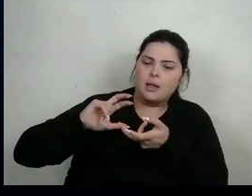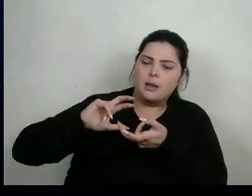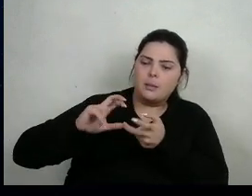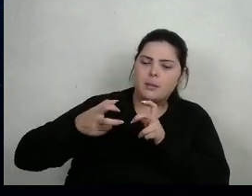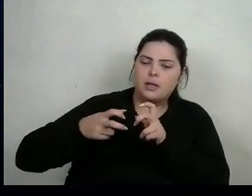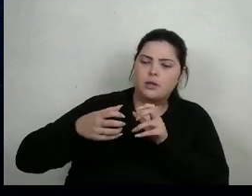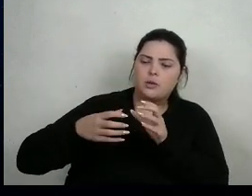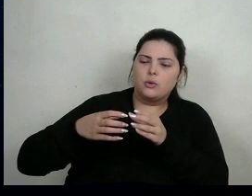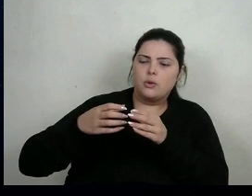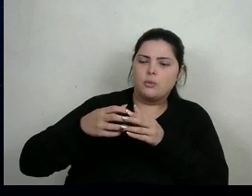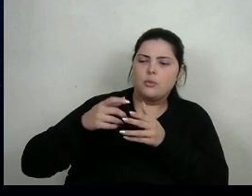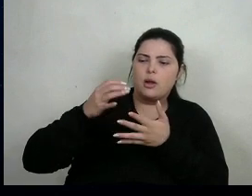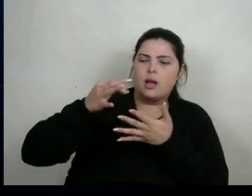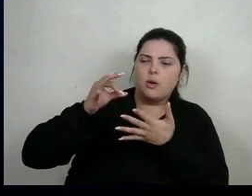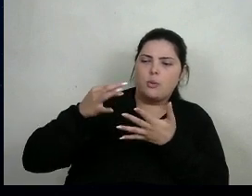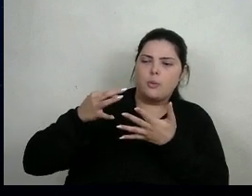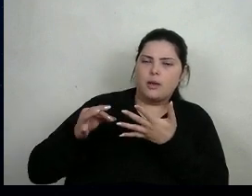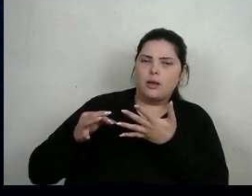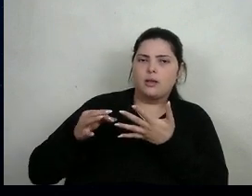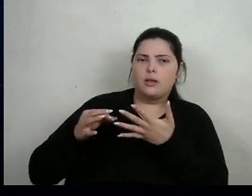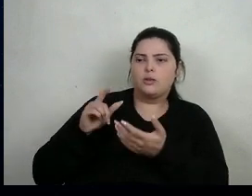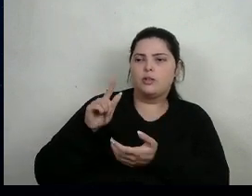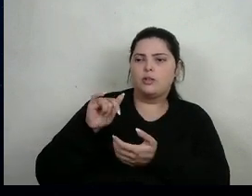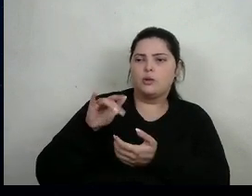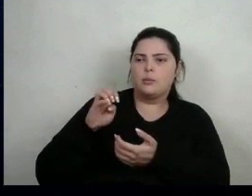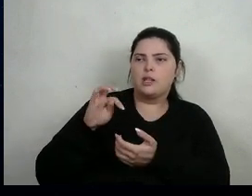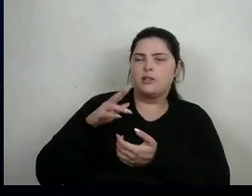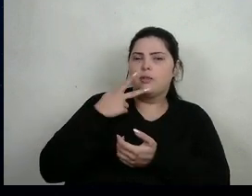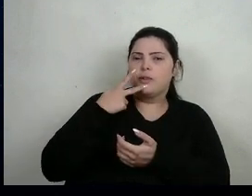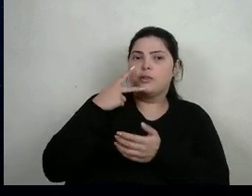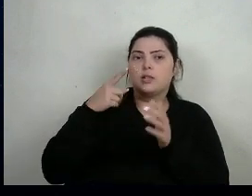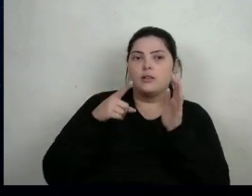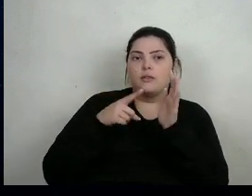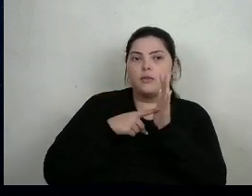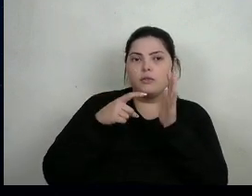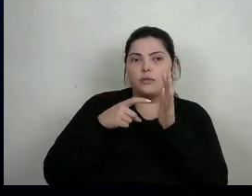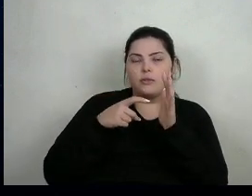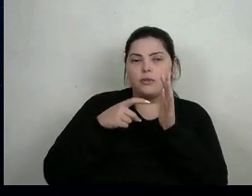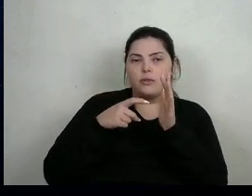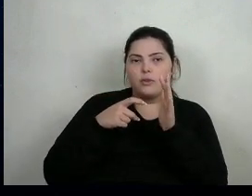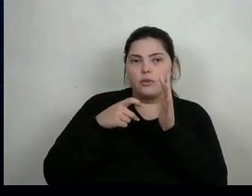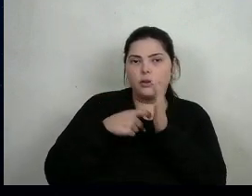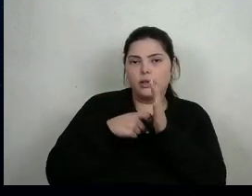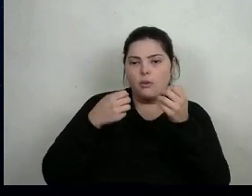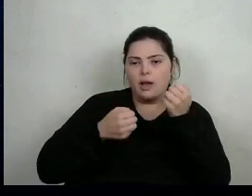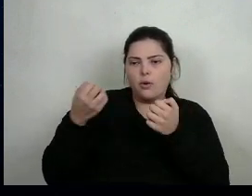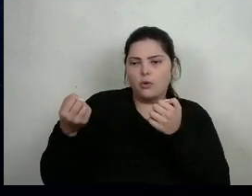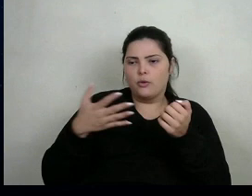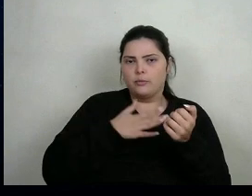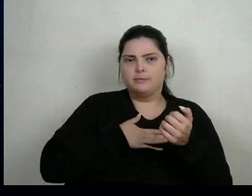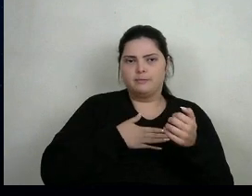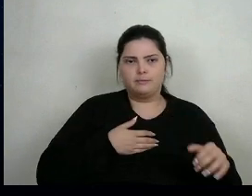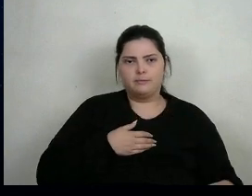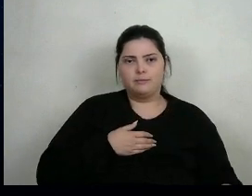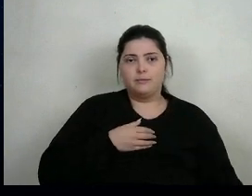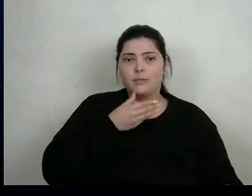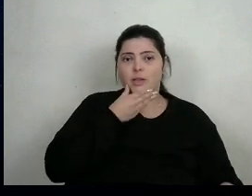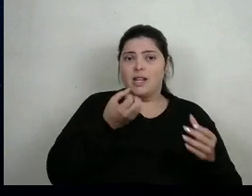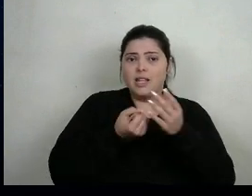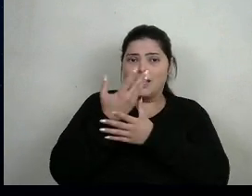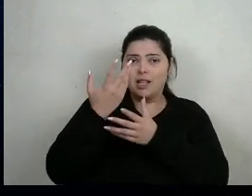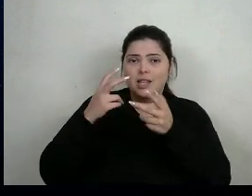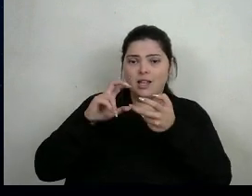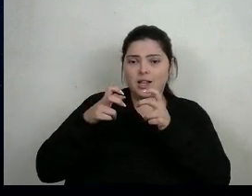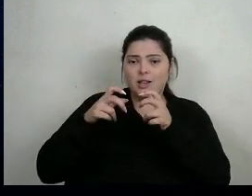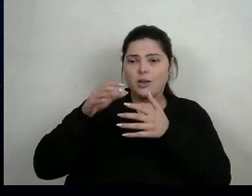corrigir sai falando Oba vou rodar um carro novo para mim ele queria o banco e corrige